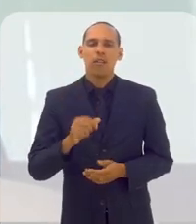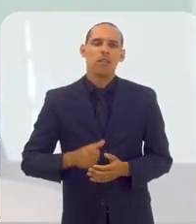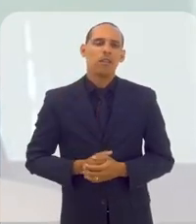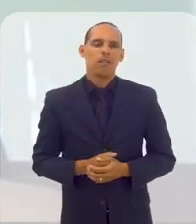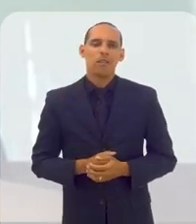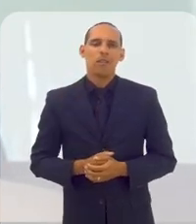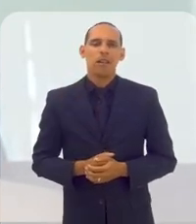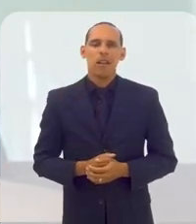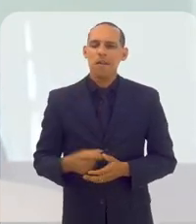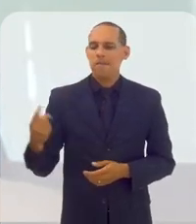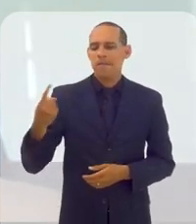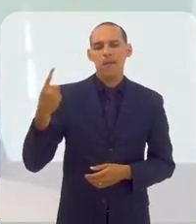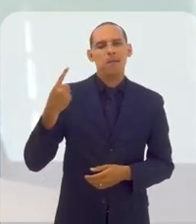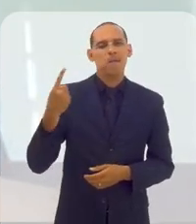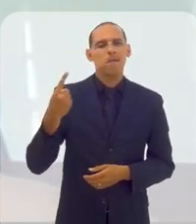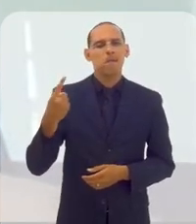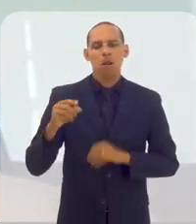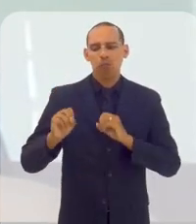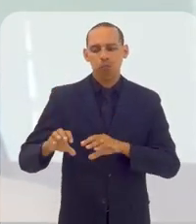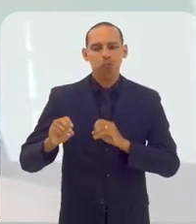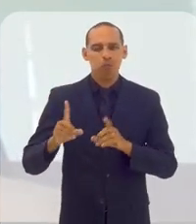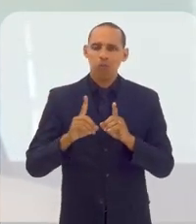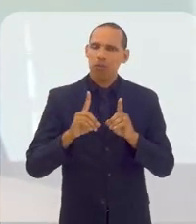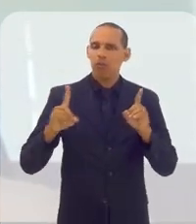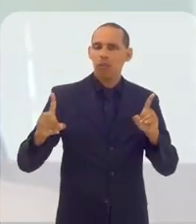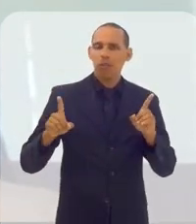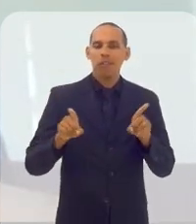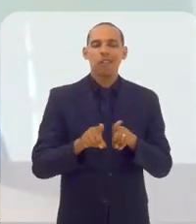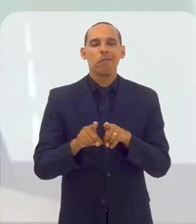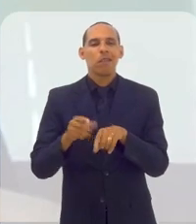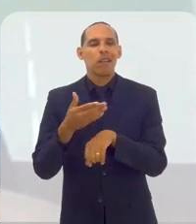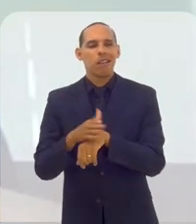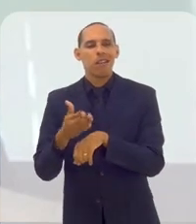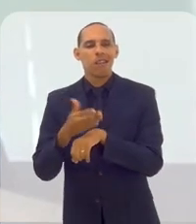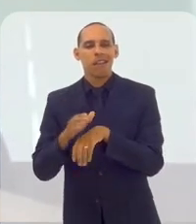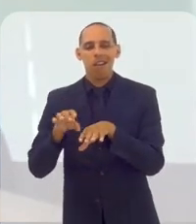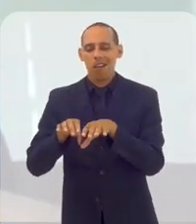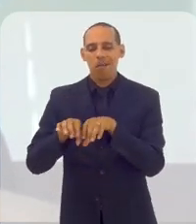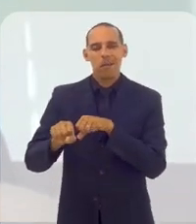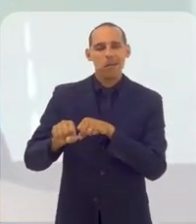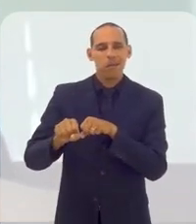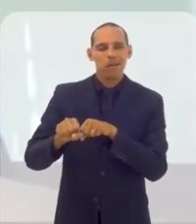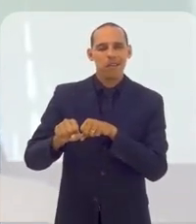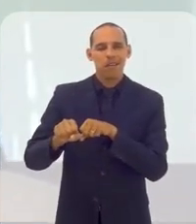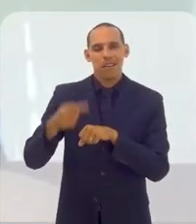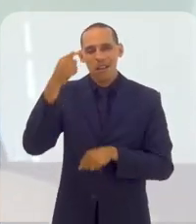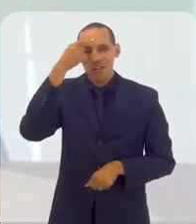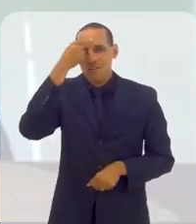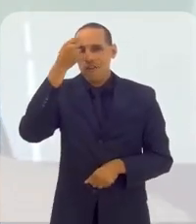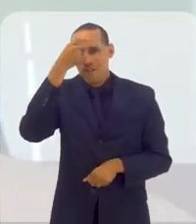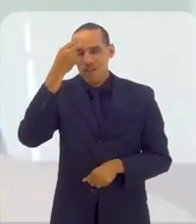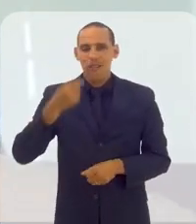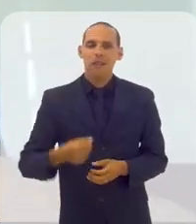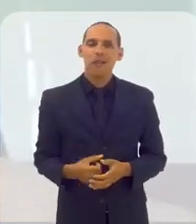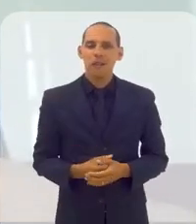com seu pioneirismo né Educação a Distância na capacitação e graduação dos